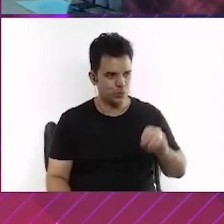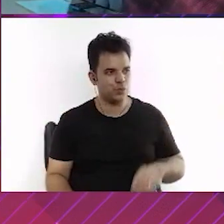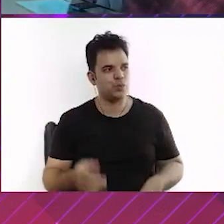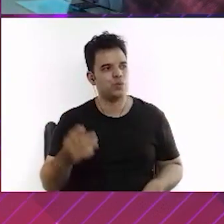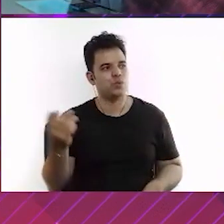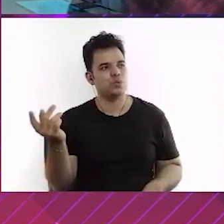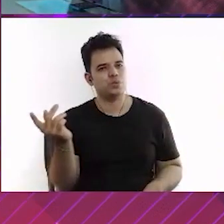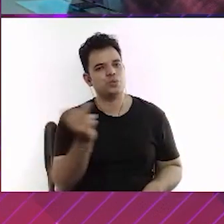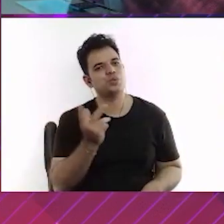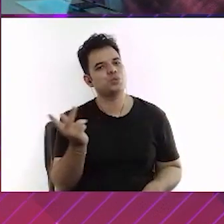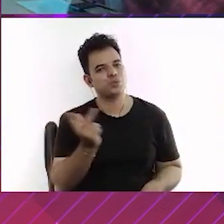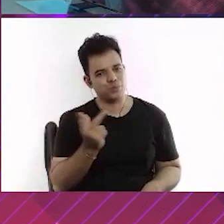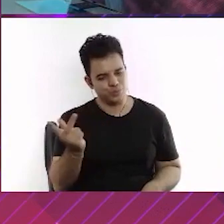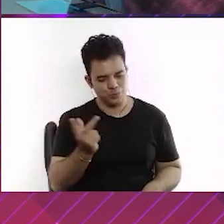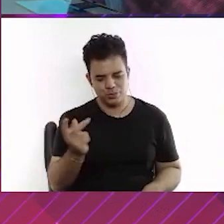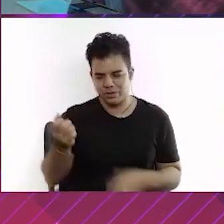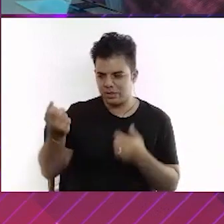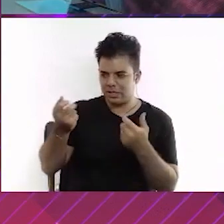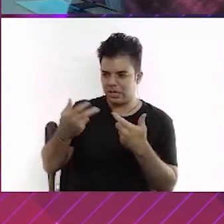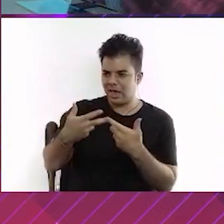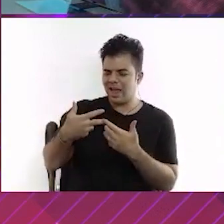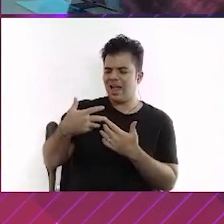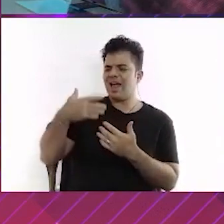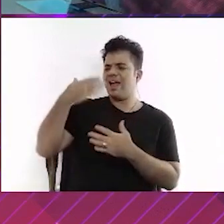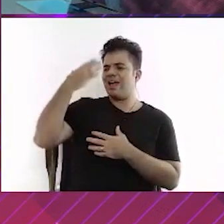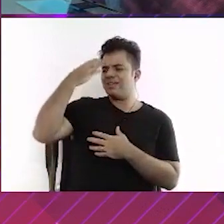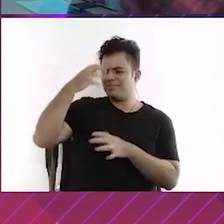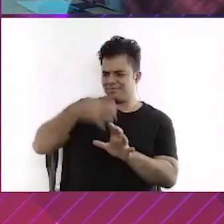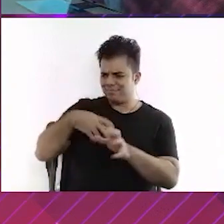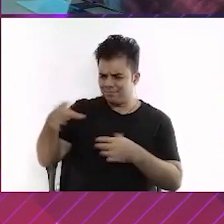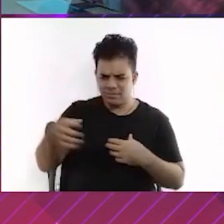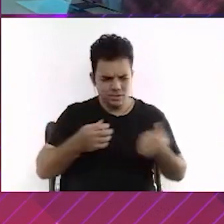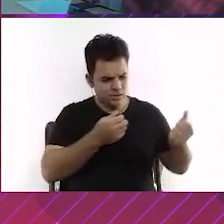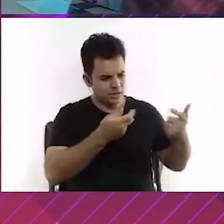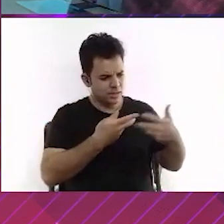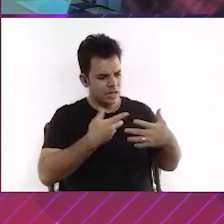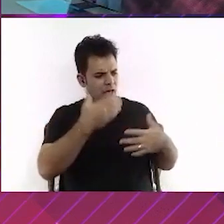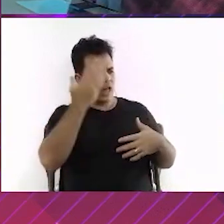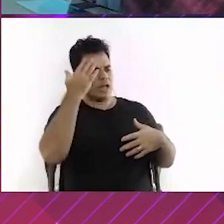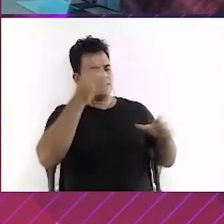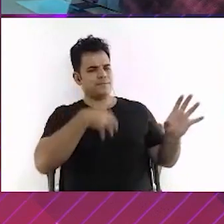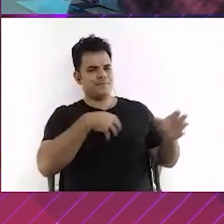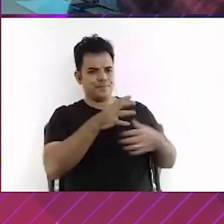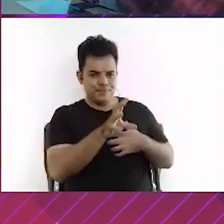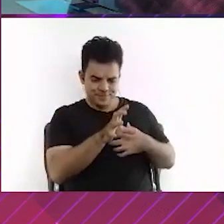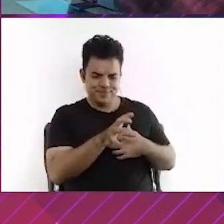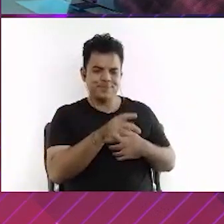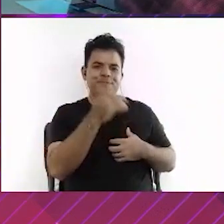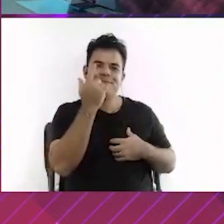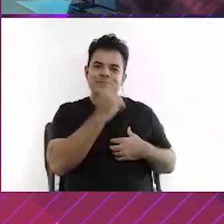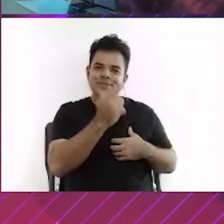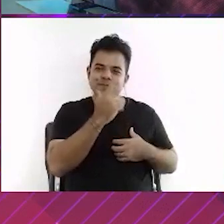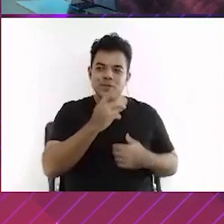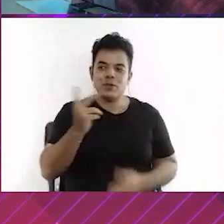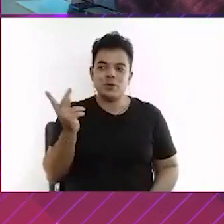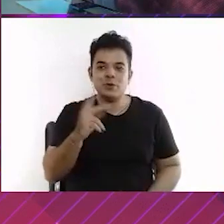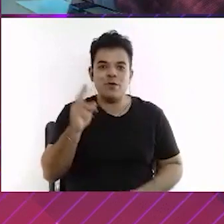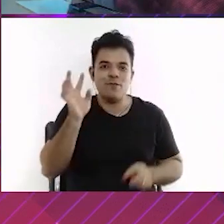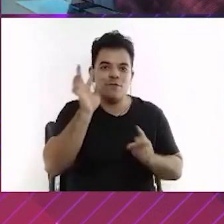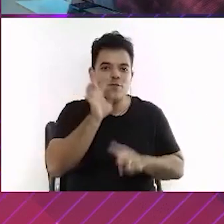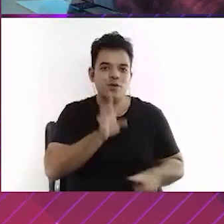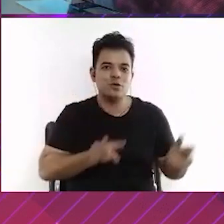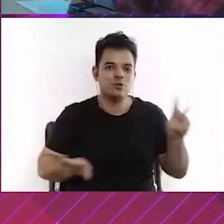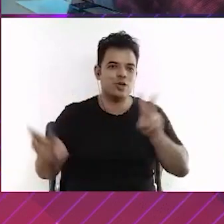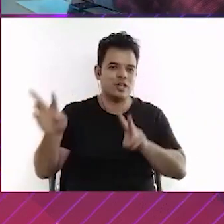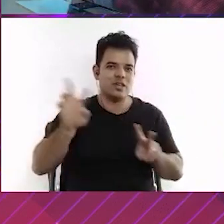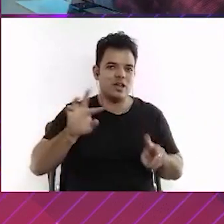evidente quando eu digo aqui que houveram as dores desses dois profissionais, foi porque a gente conseguiu visualizar que as oportunidades